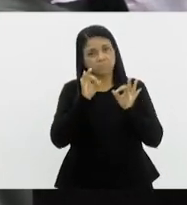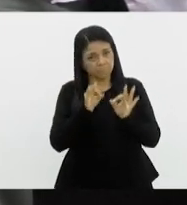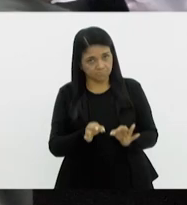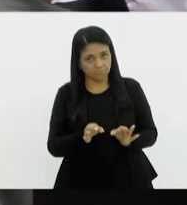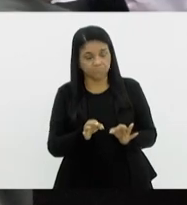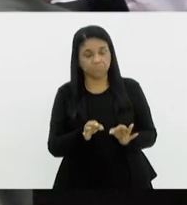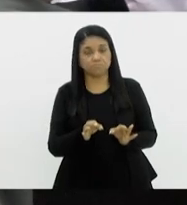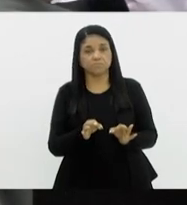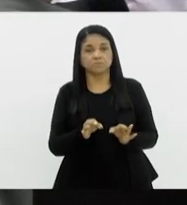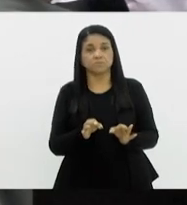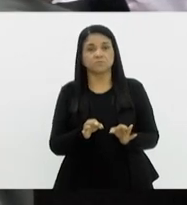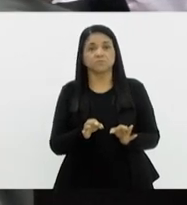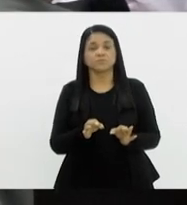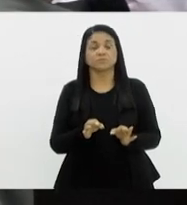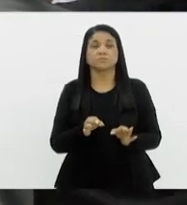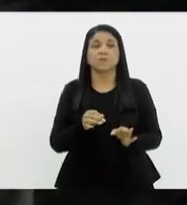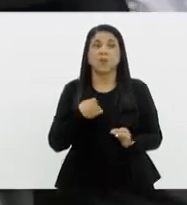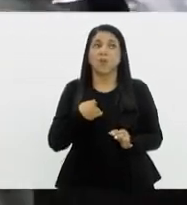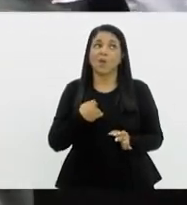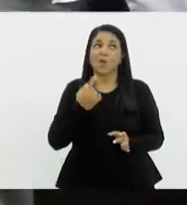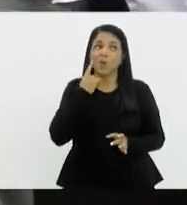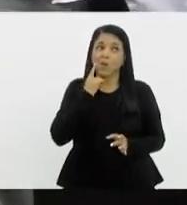Evidentemente, não sei se é um hábil advogado